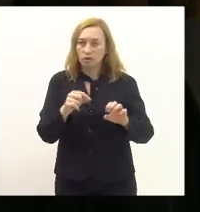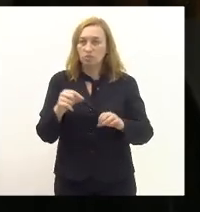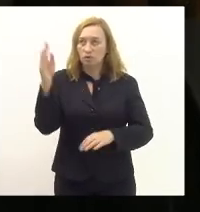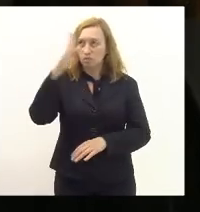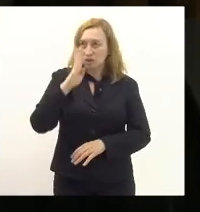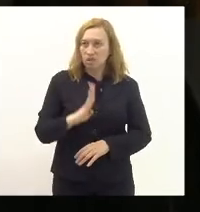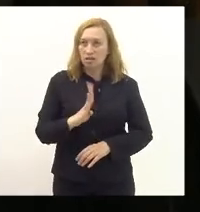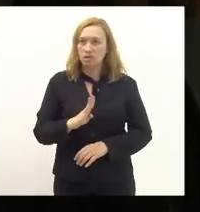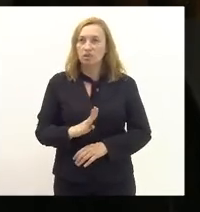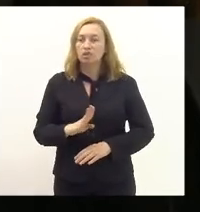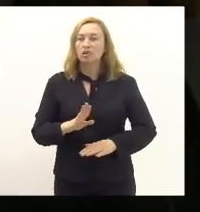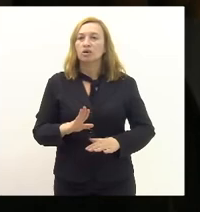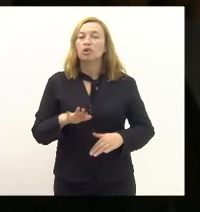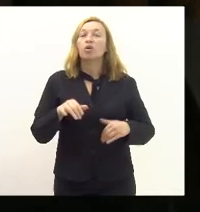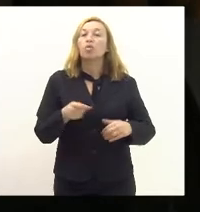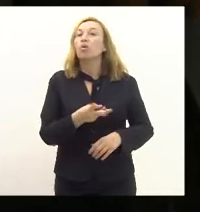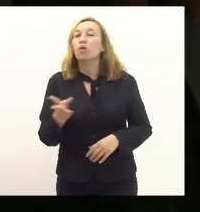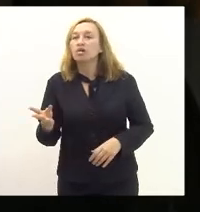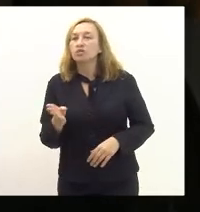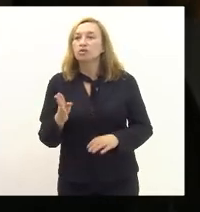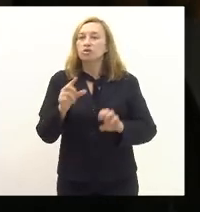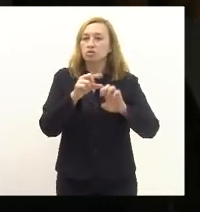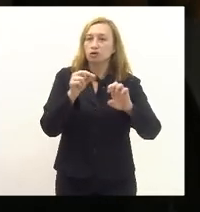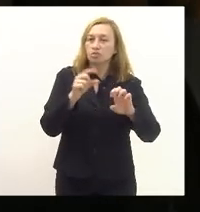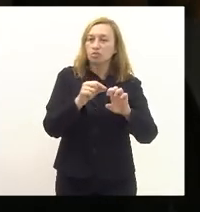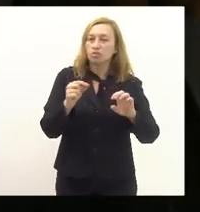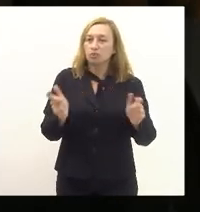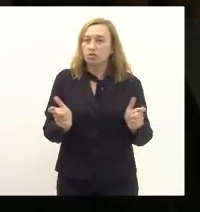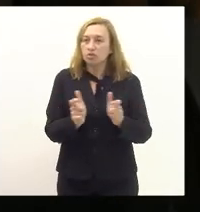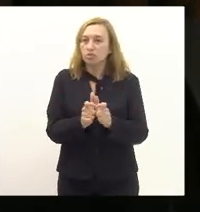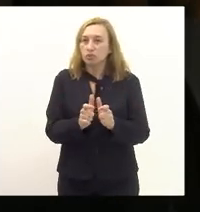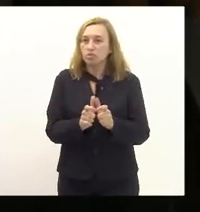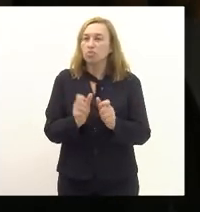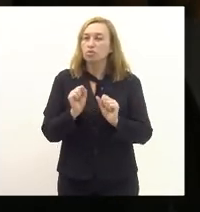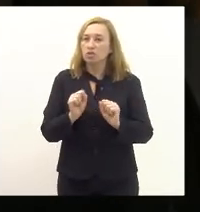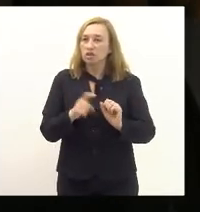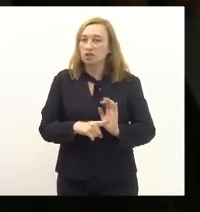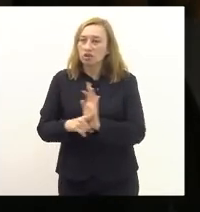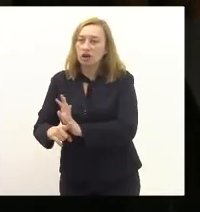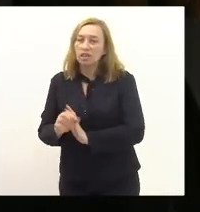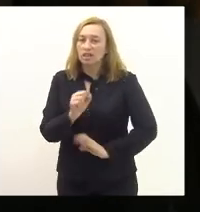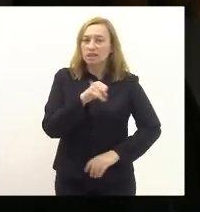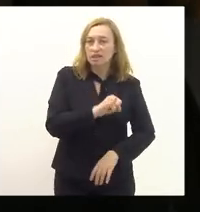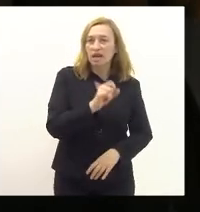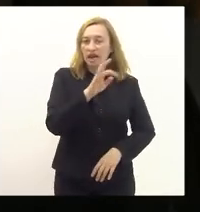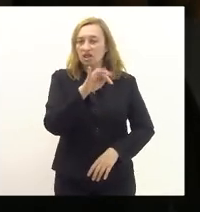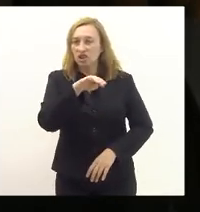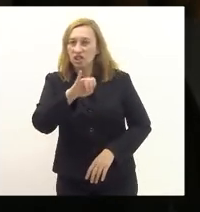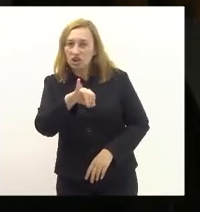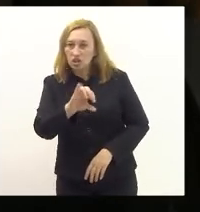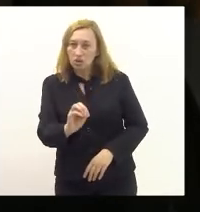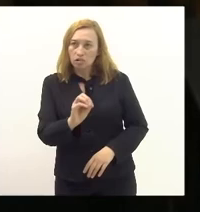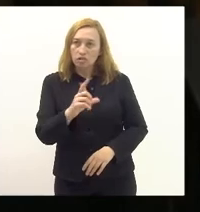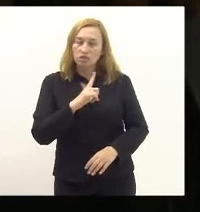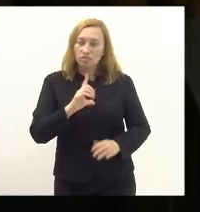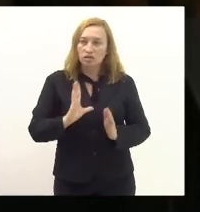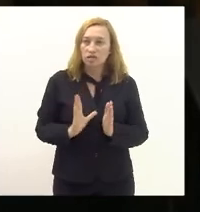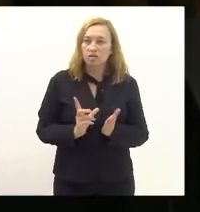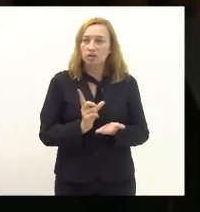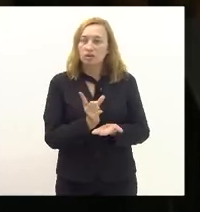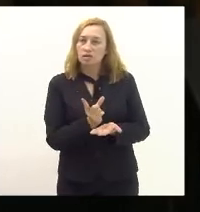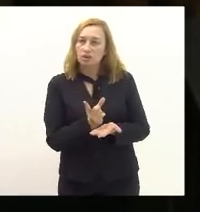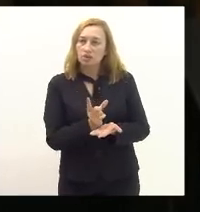Brasil. Quantos microempreendedores não poderiam ser beneficiados se a AGRIO tivesse uma parcela do seu investimento,